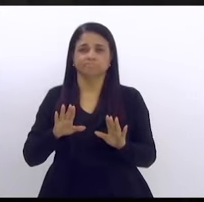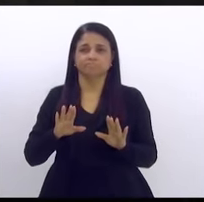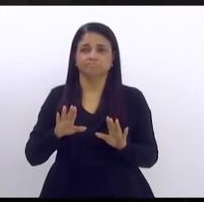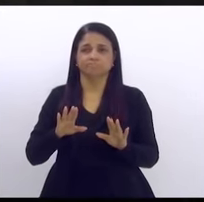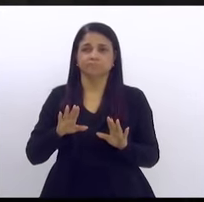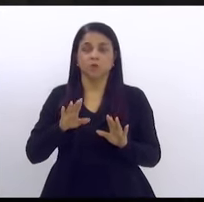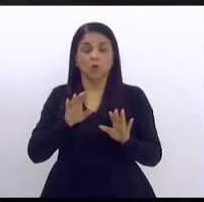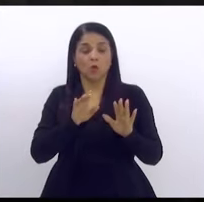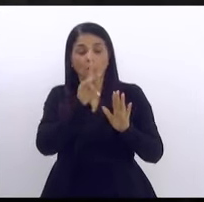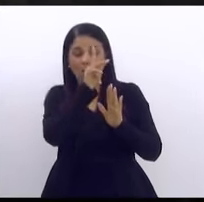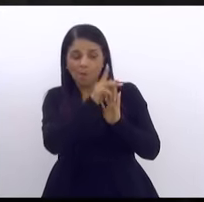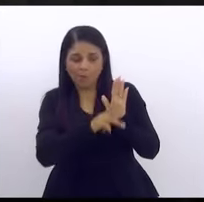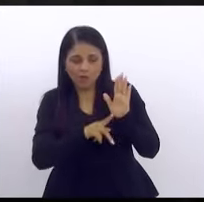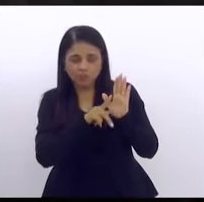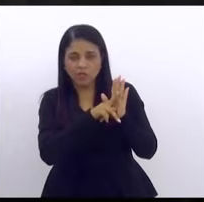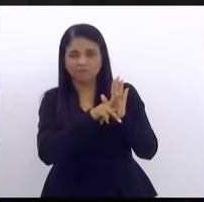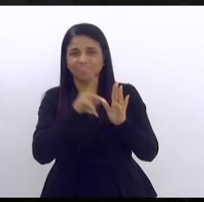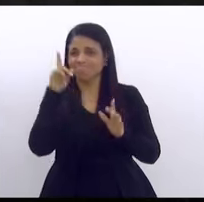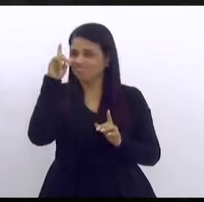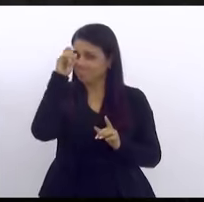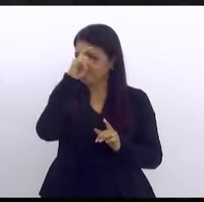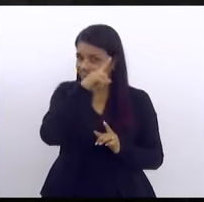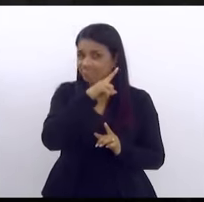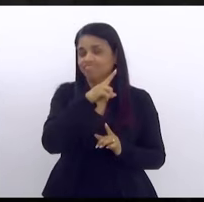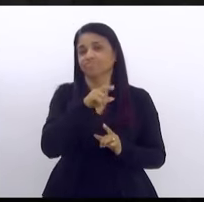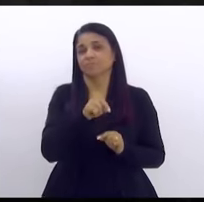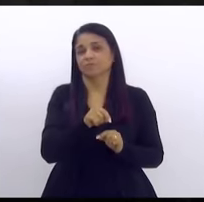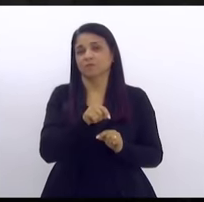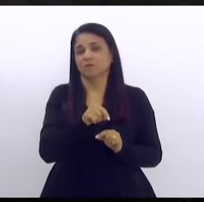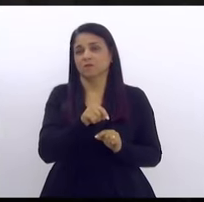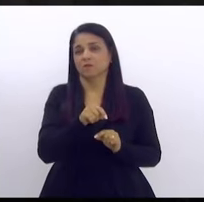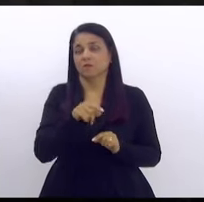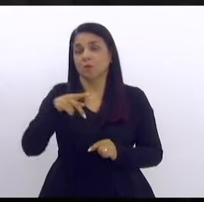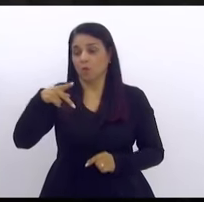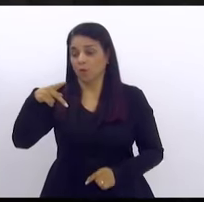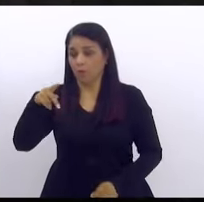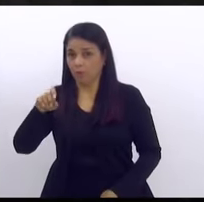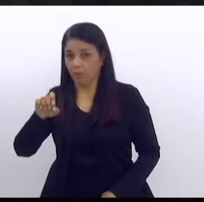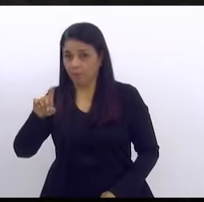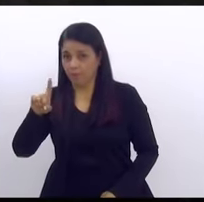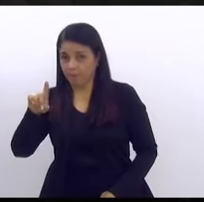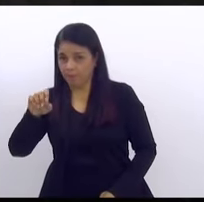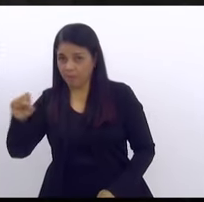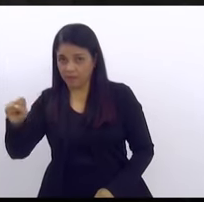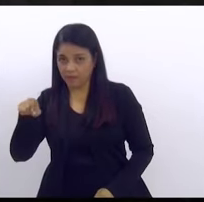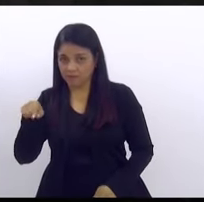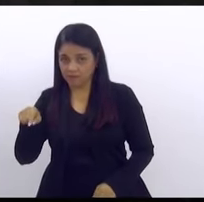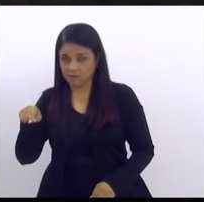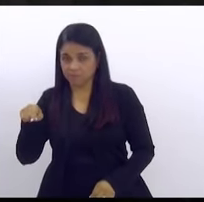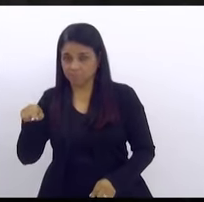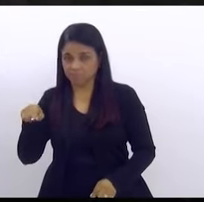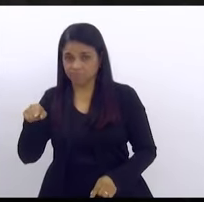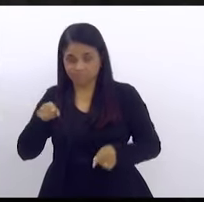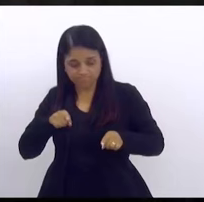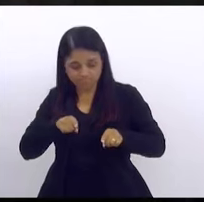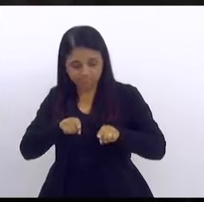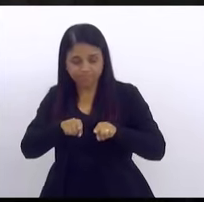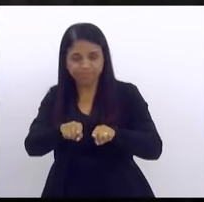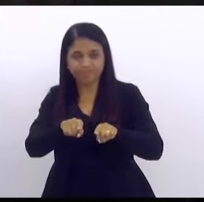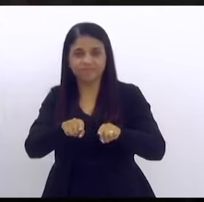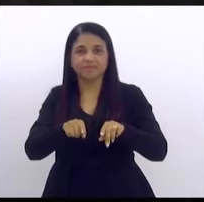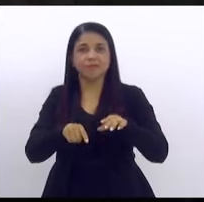o projeto mais complexo, porque como o PED foi feito concomitantemente com o